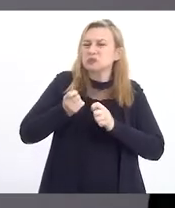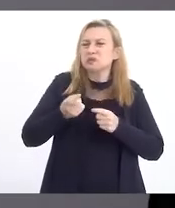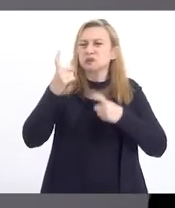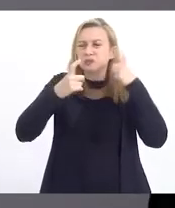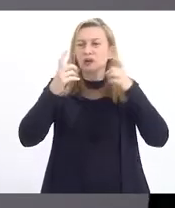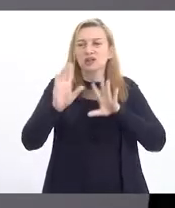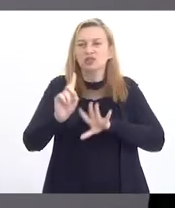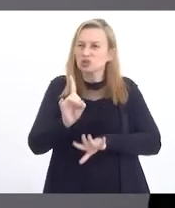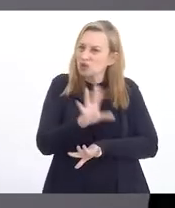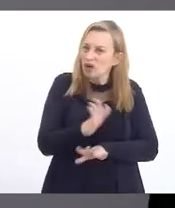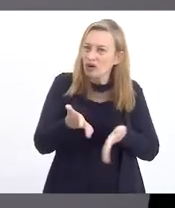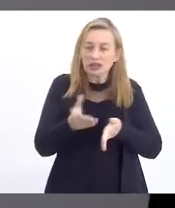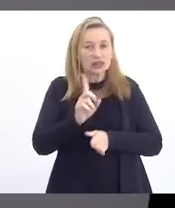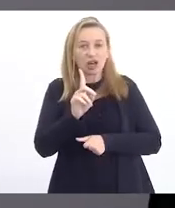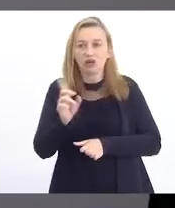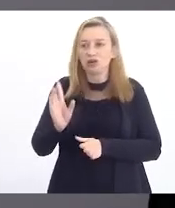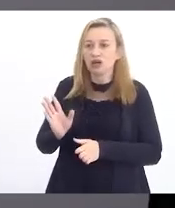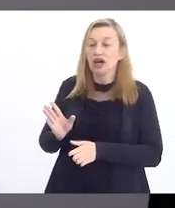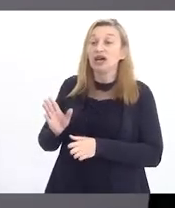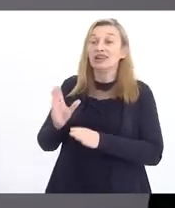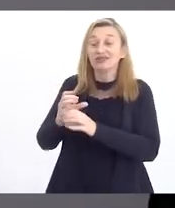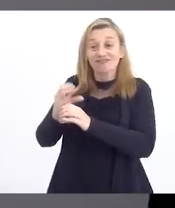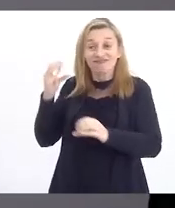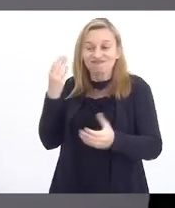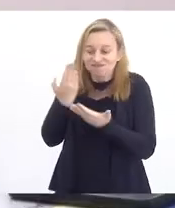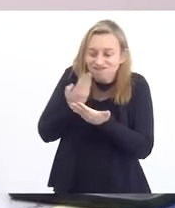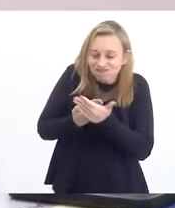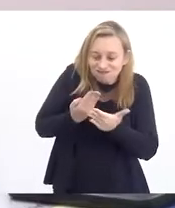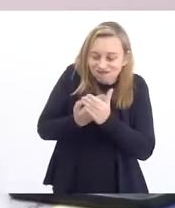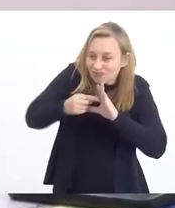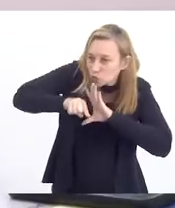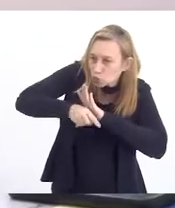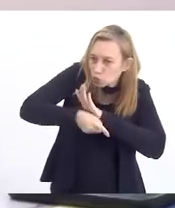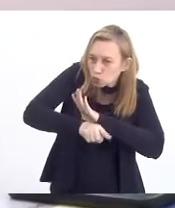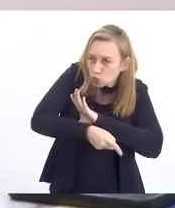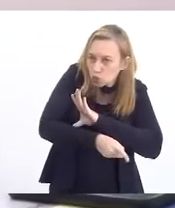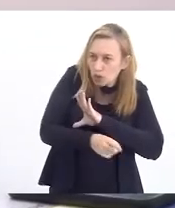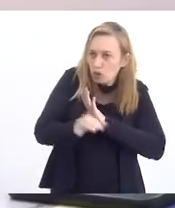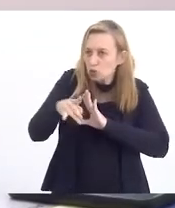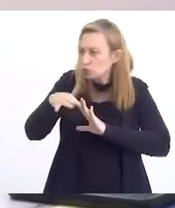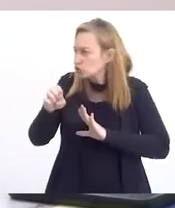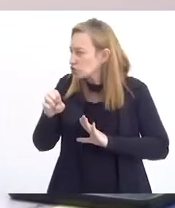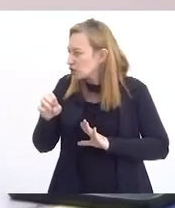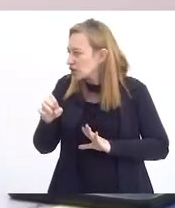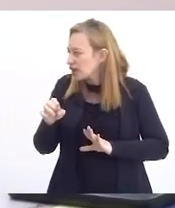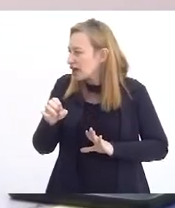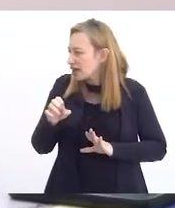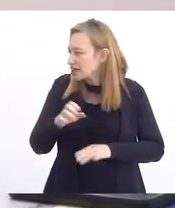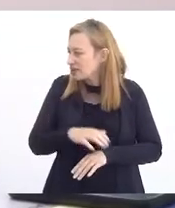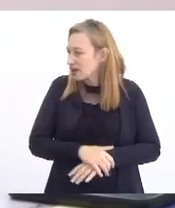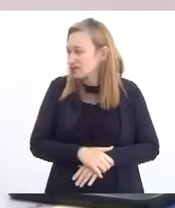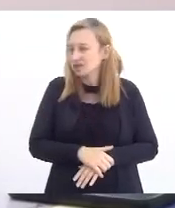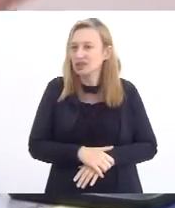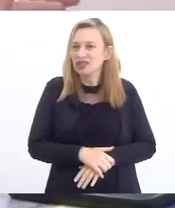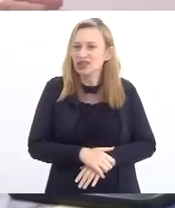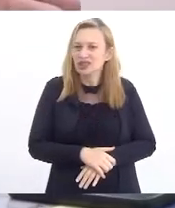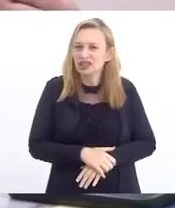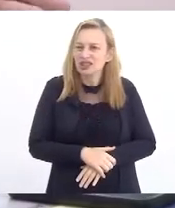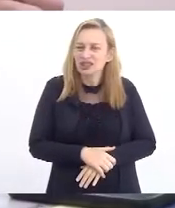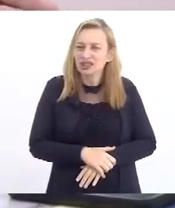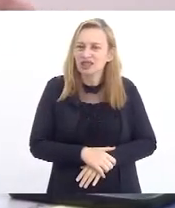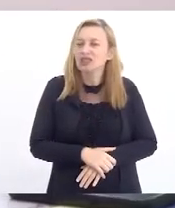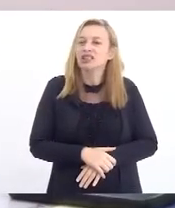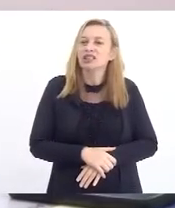é só agora, porque, na verdade, na engenharia, na verdade, a gente estuda a fundo. O dique, a gente tinha certeza que o dique funciona, eu tenho certeza que não ia